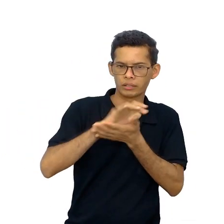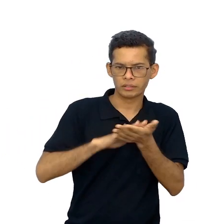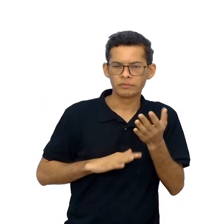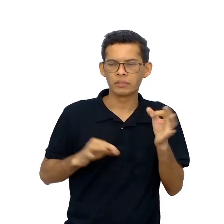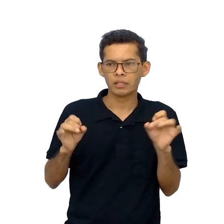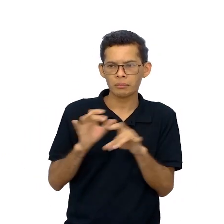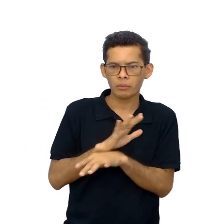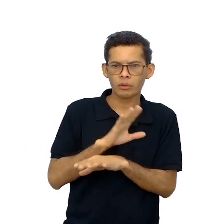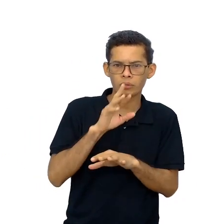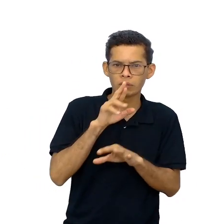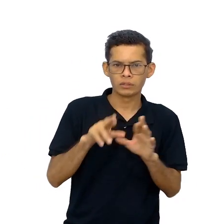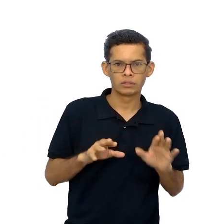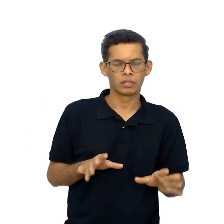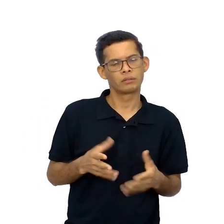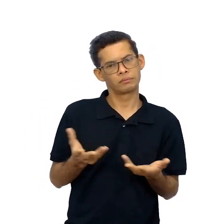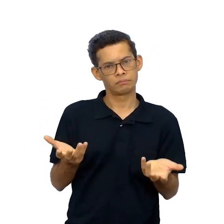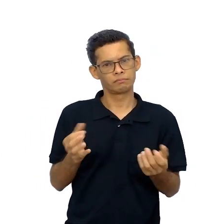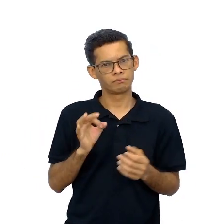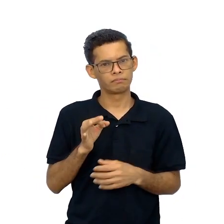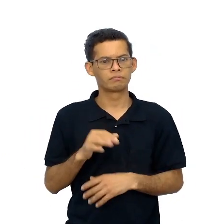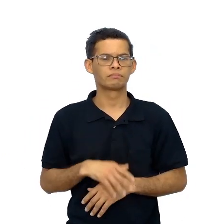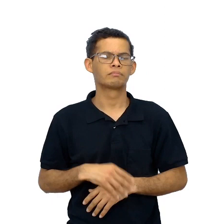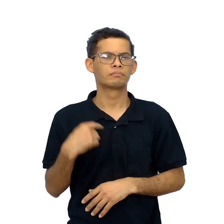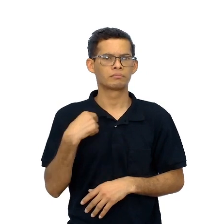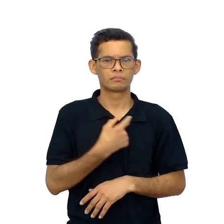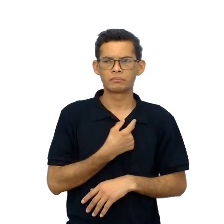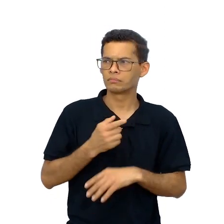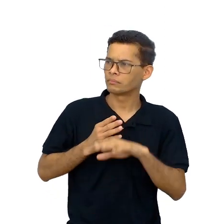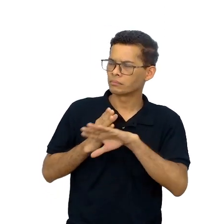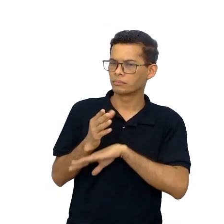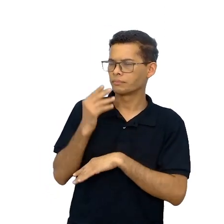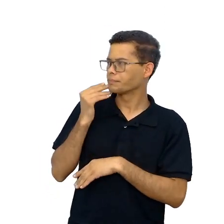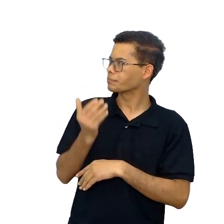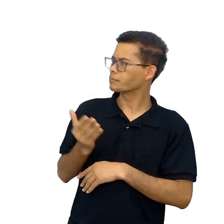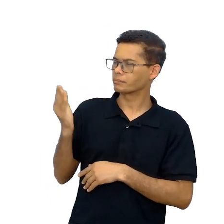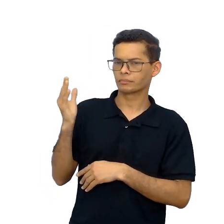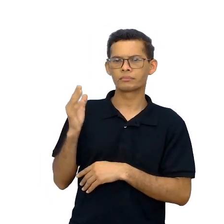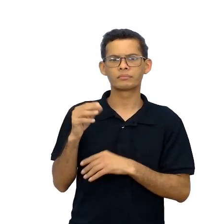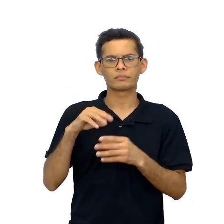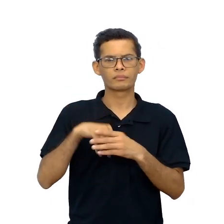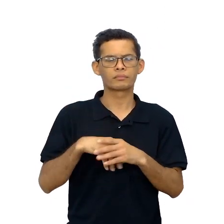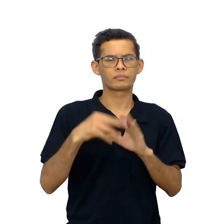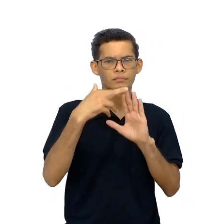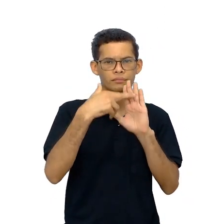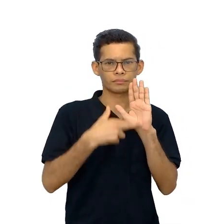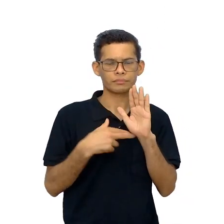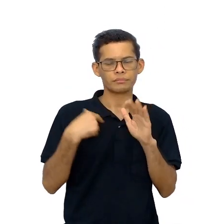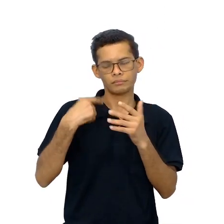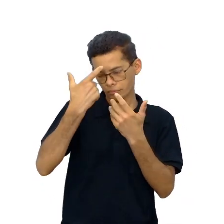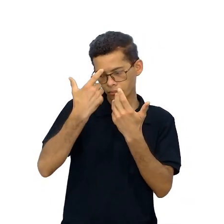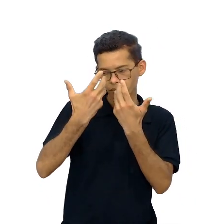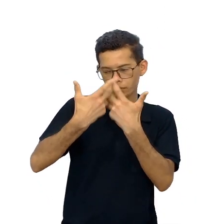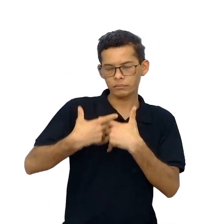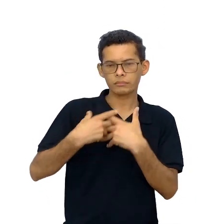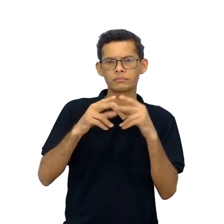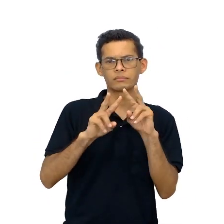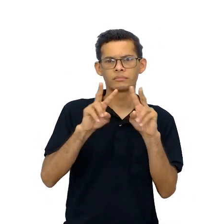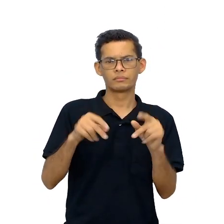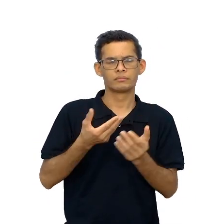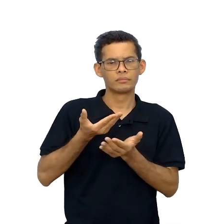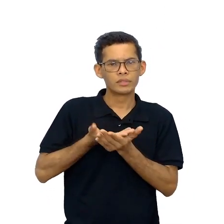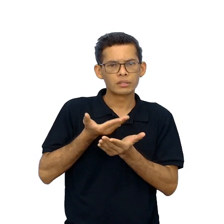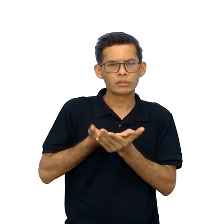nossa. Então, nós visitamos o cronograma, refletimos um pouquinho sobre a semana de estudos